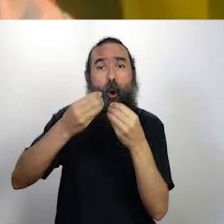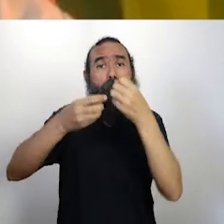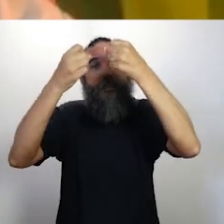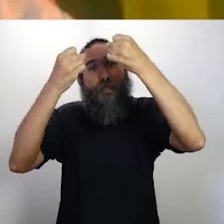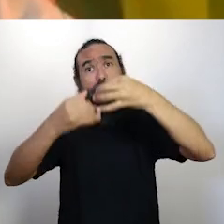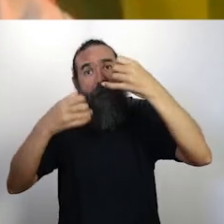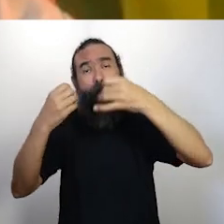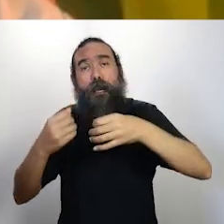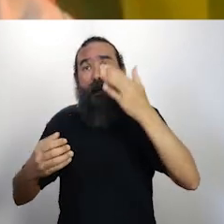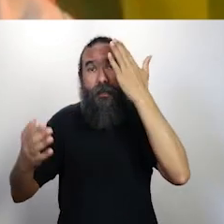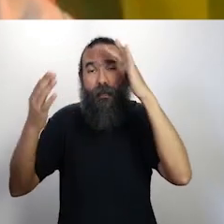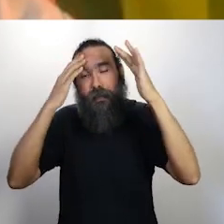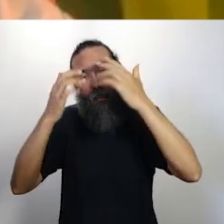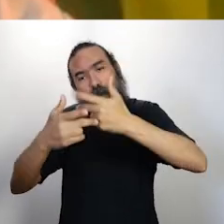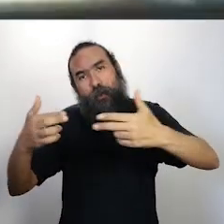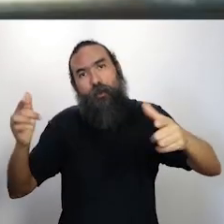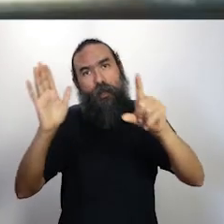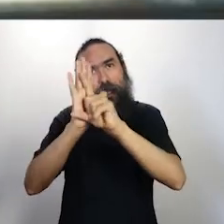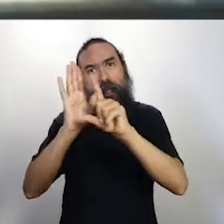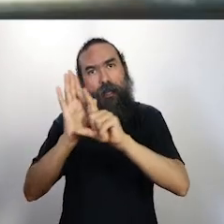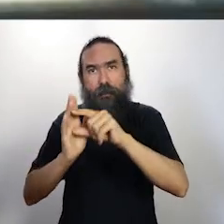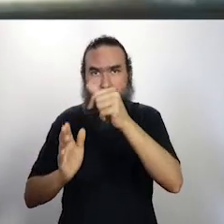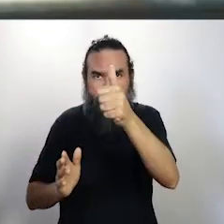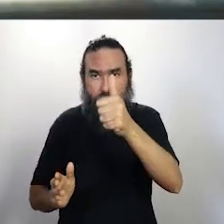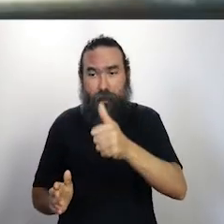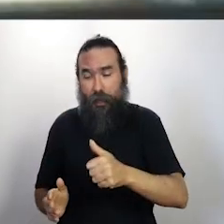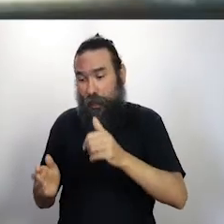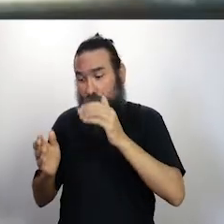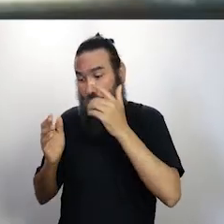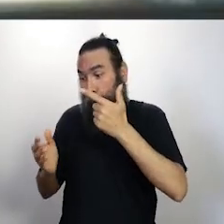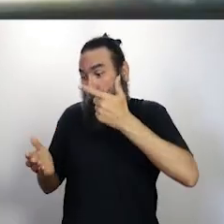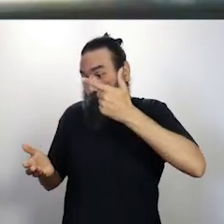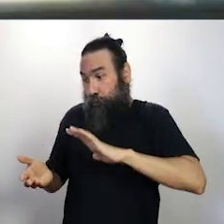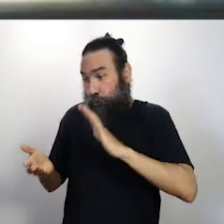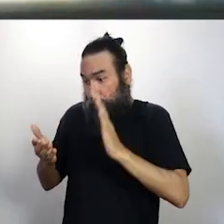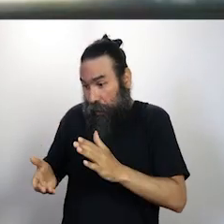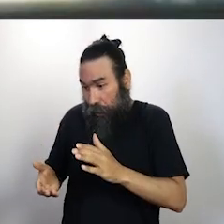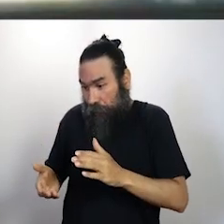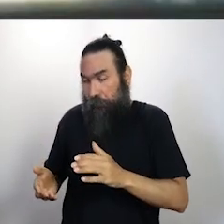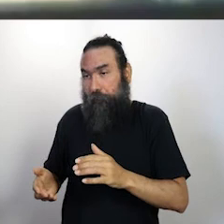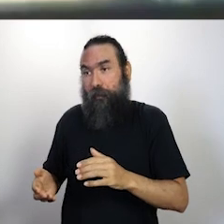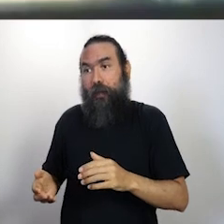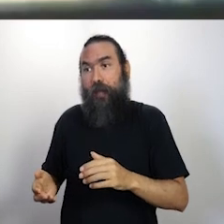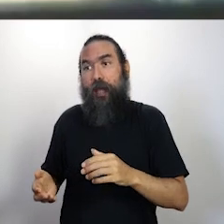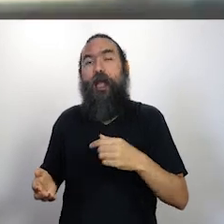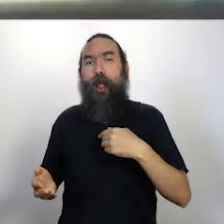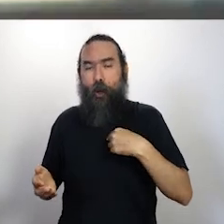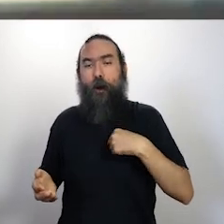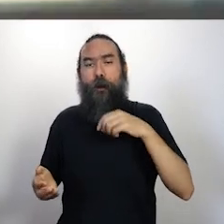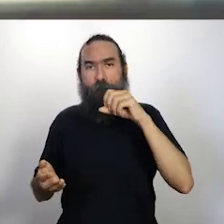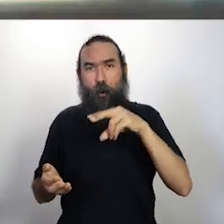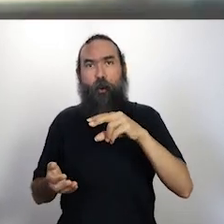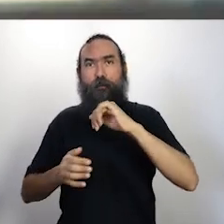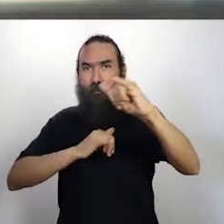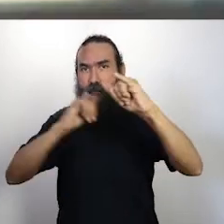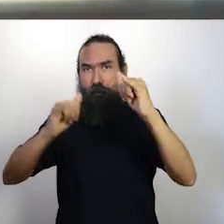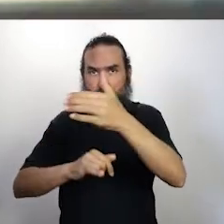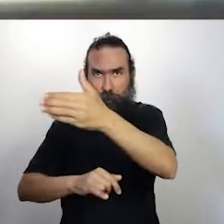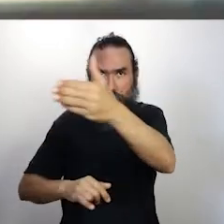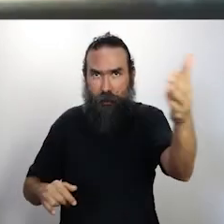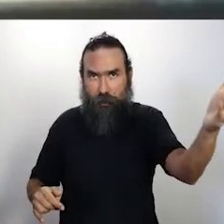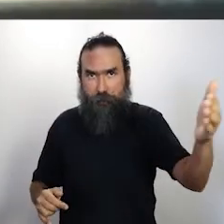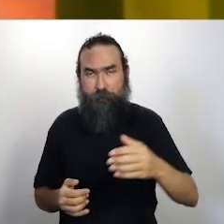compartilhamento de dados informações tá bom assim que for liberado que a Bened lê eu já divulgo para vocês também